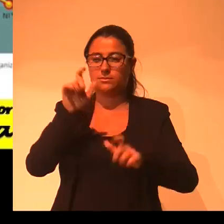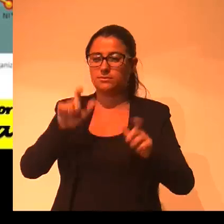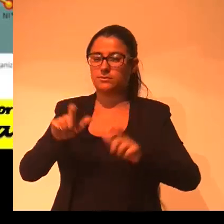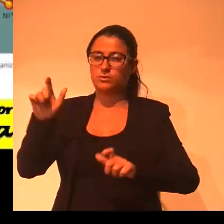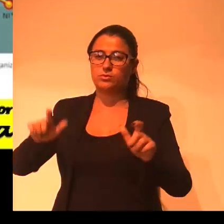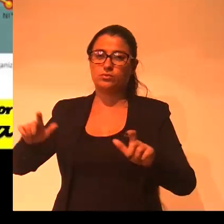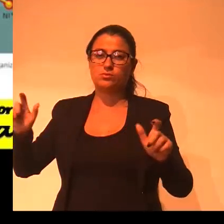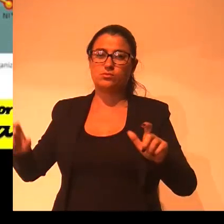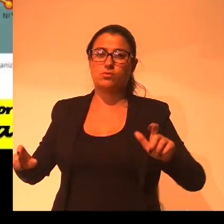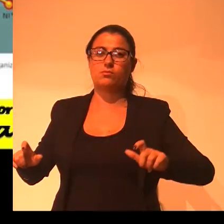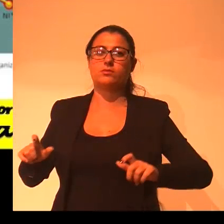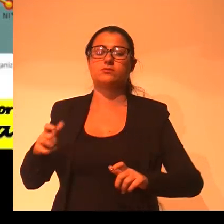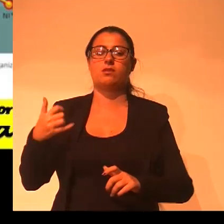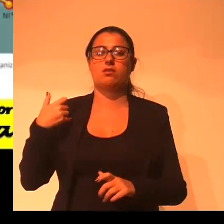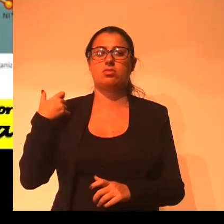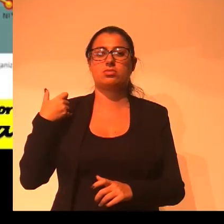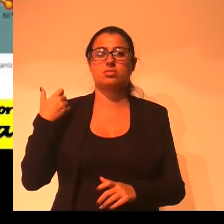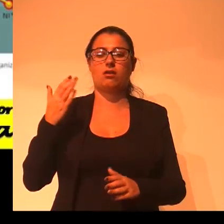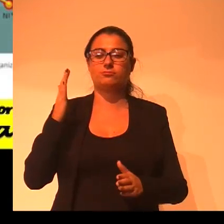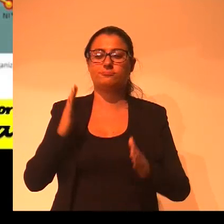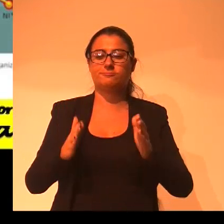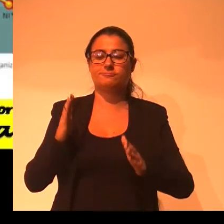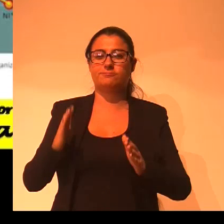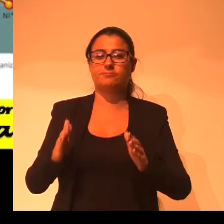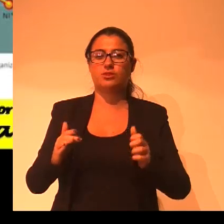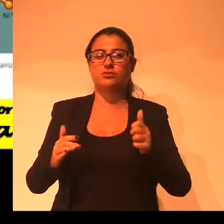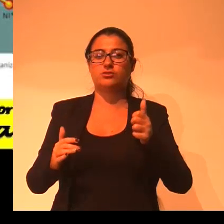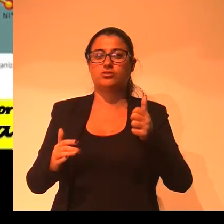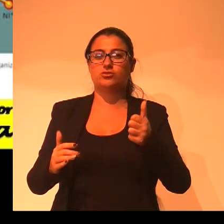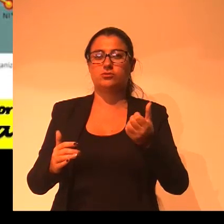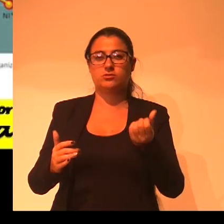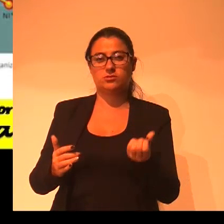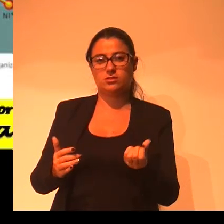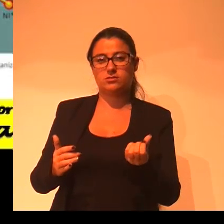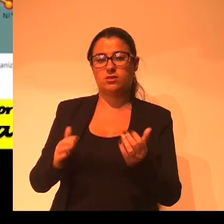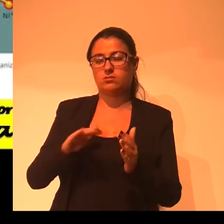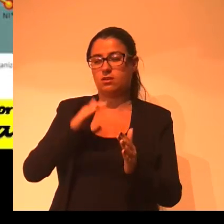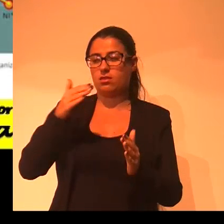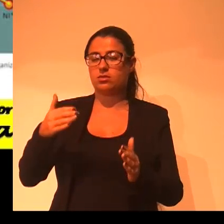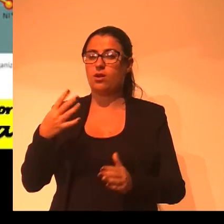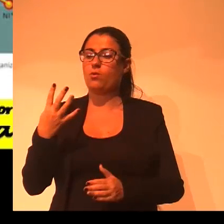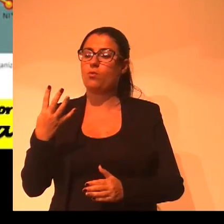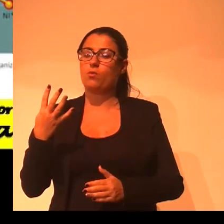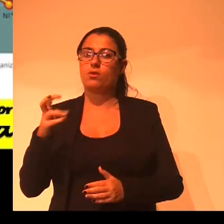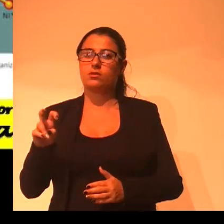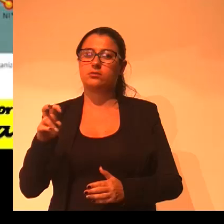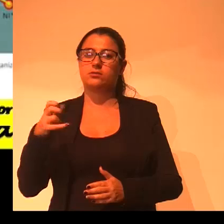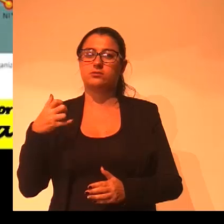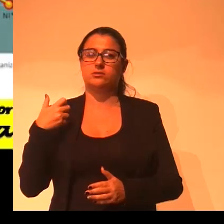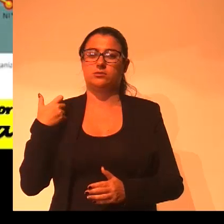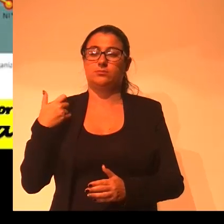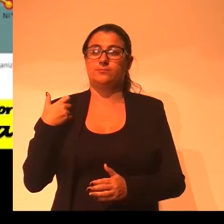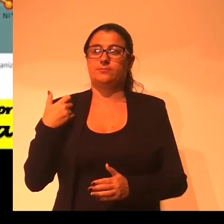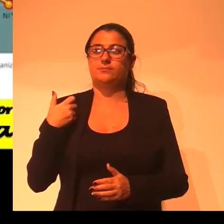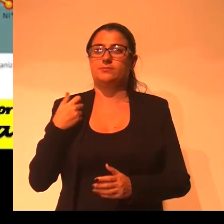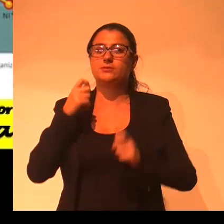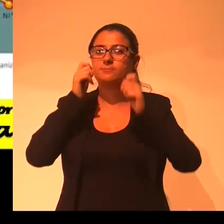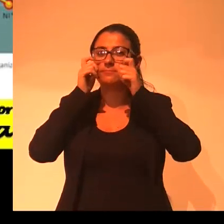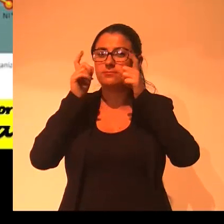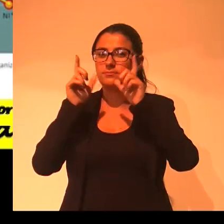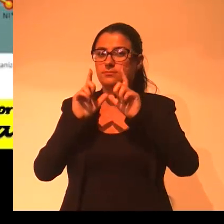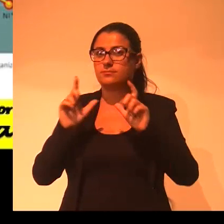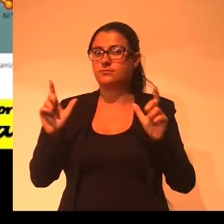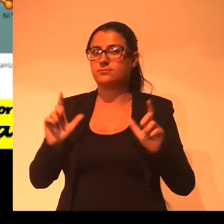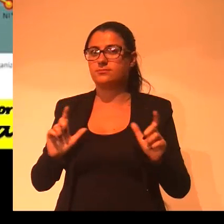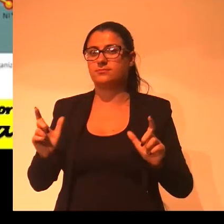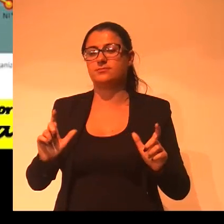suicídio são das idades entre 16 e 45 anos. Qual que é o alerta que a gente precisa